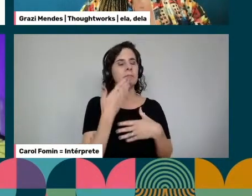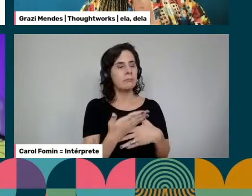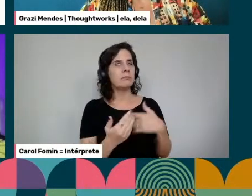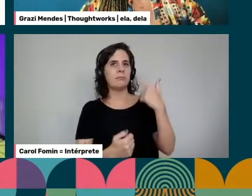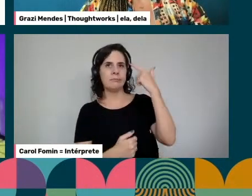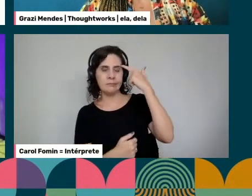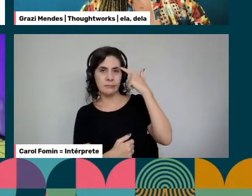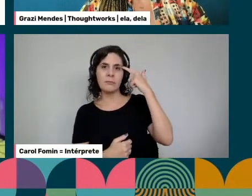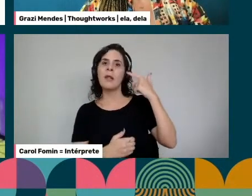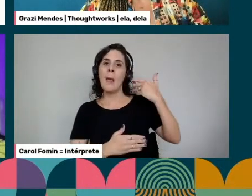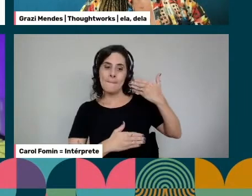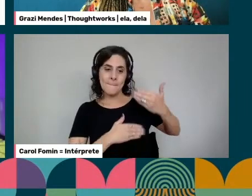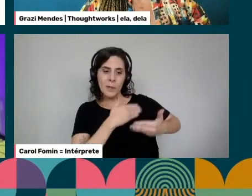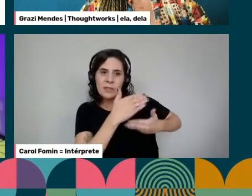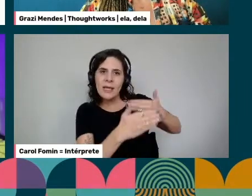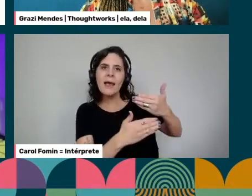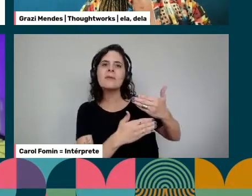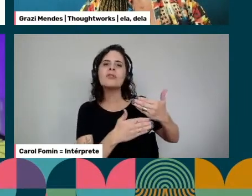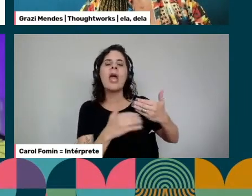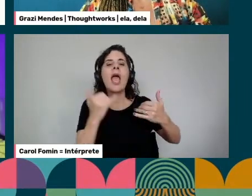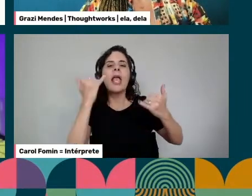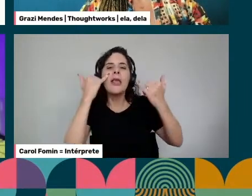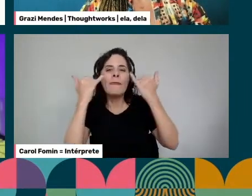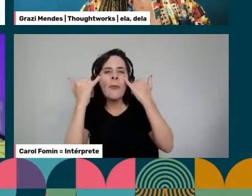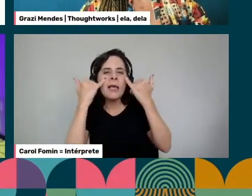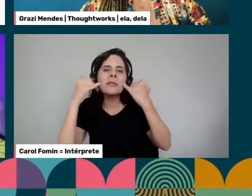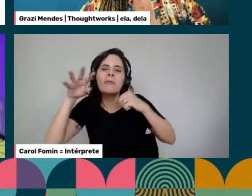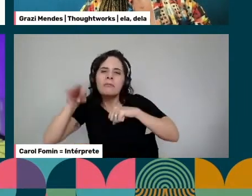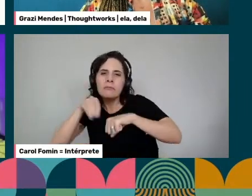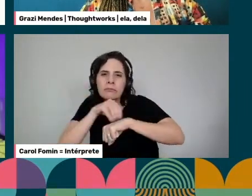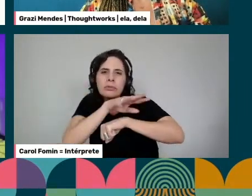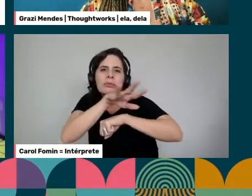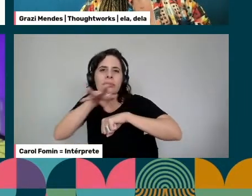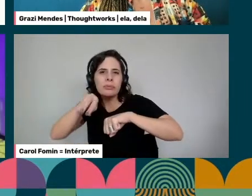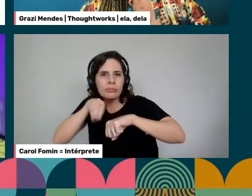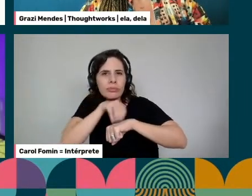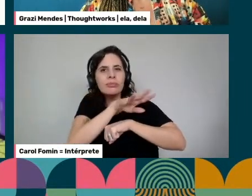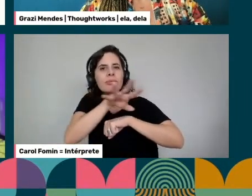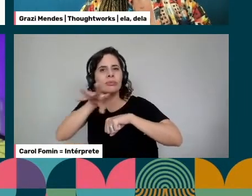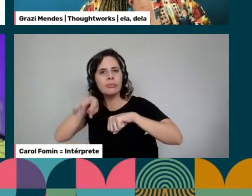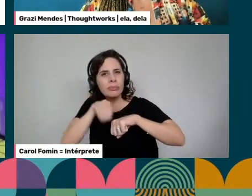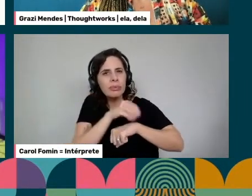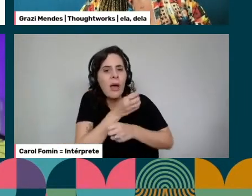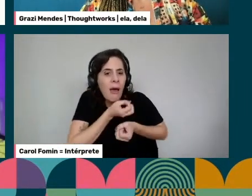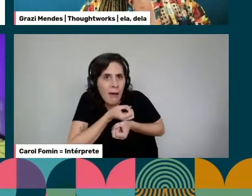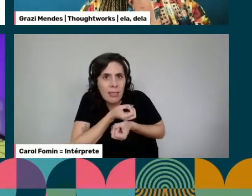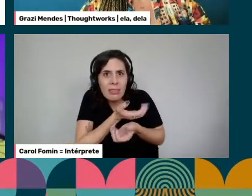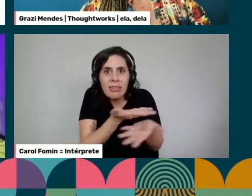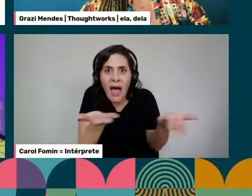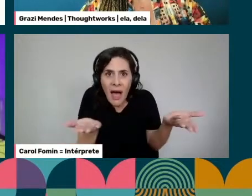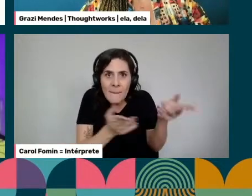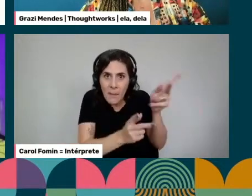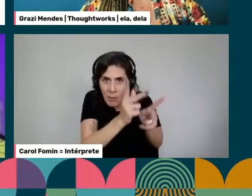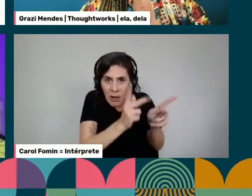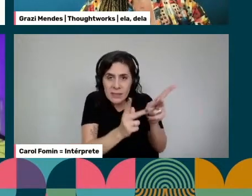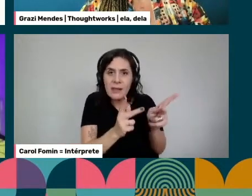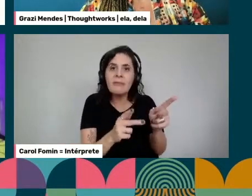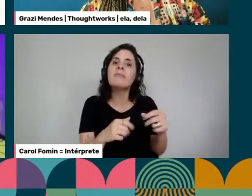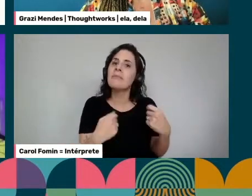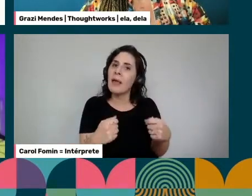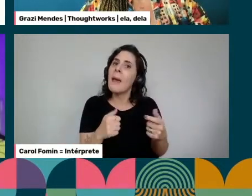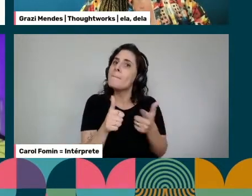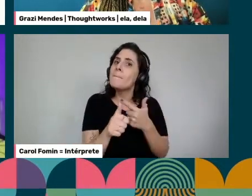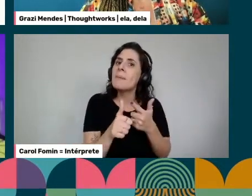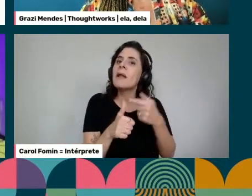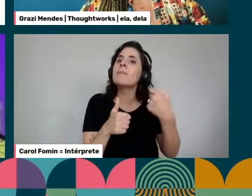de letrar, de levar informação para as pessoas, a gente traz esse lugar de convide as pessoas para